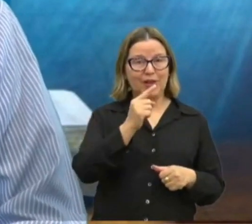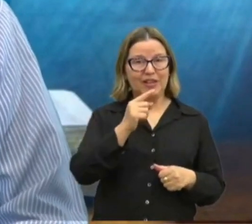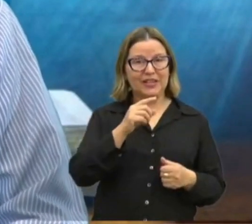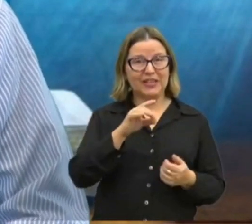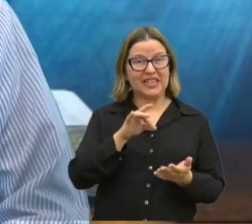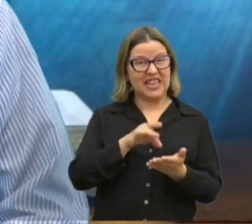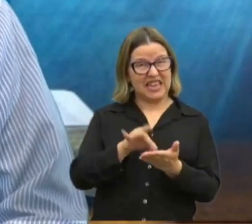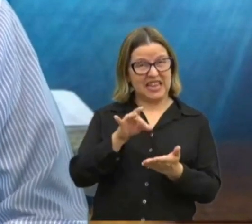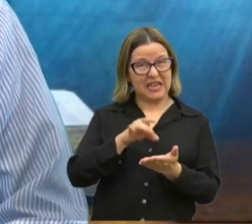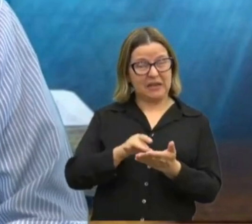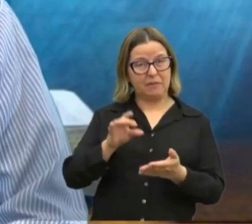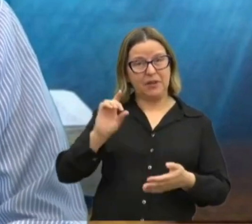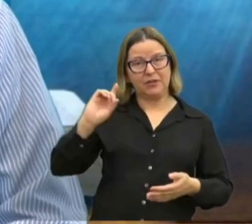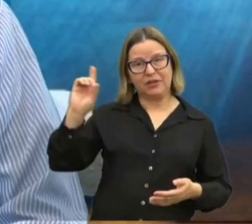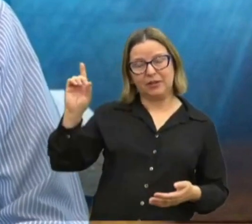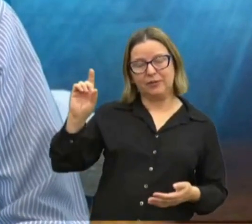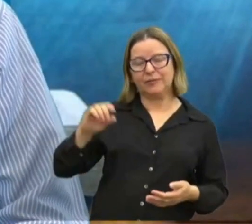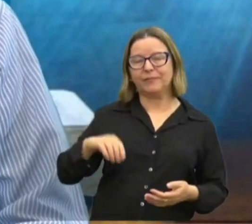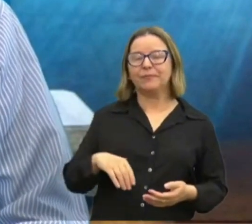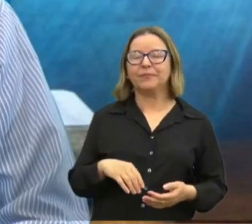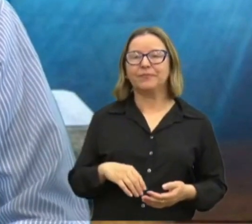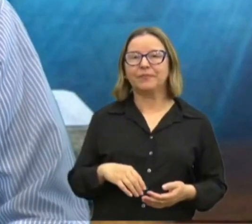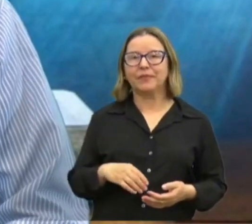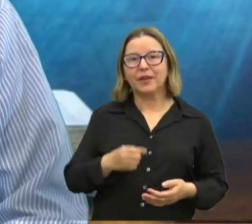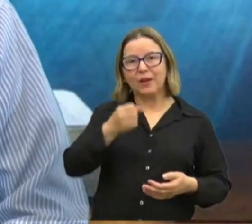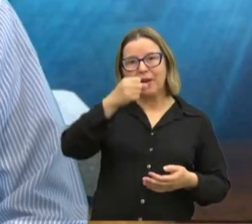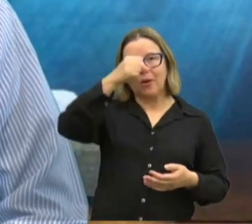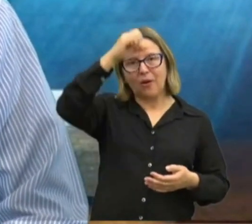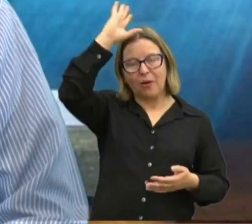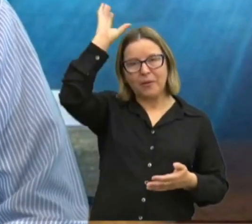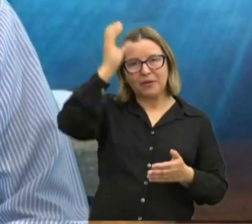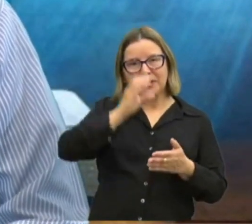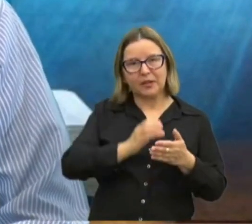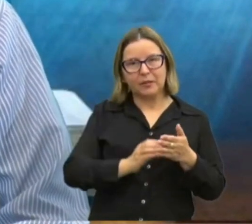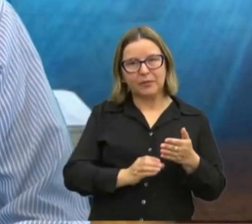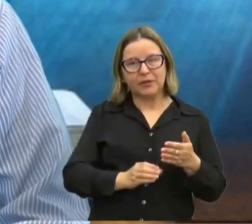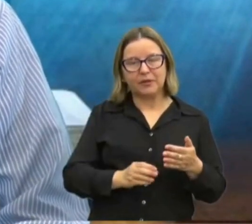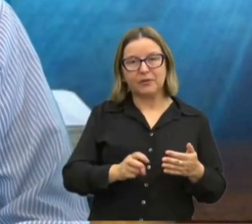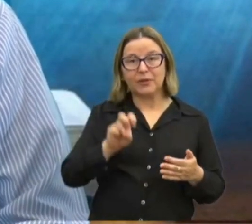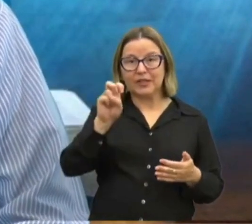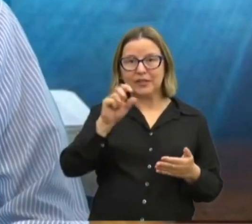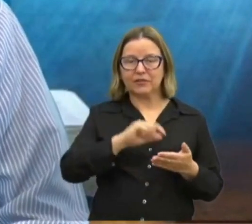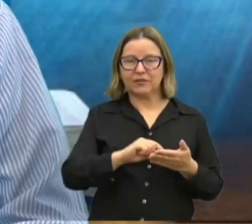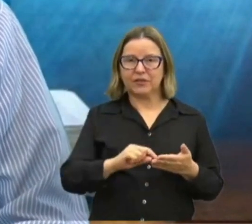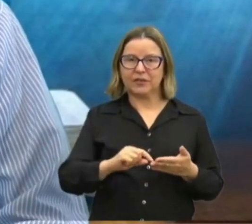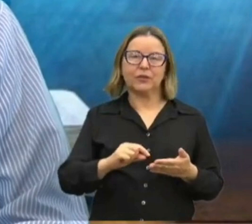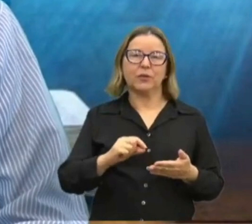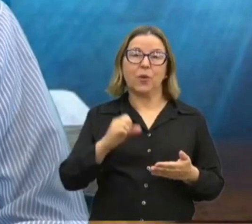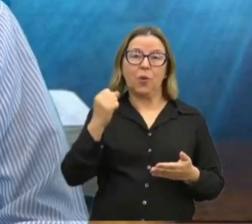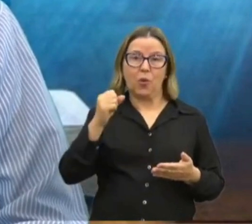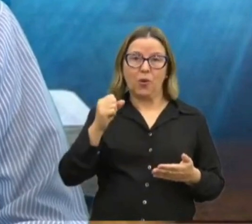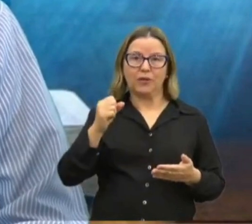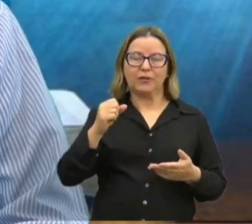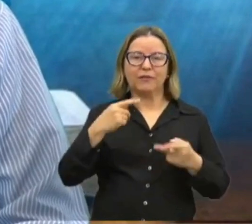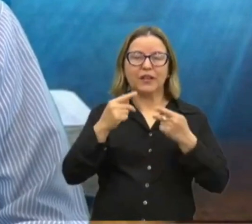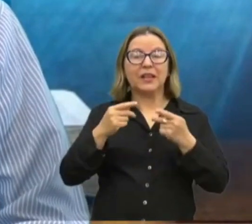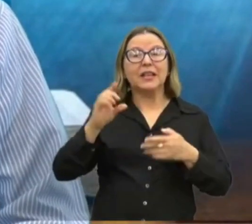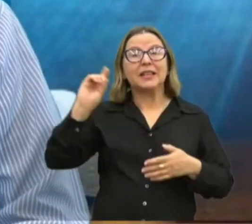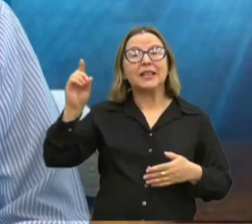de Romanos 5:8, né, que Deus prova o seu amor para